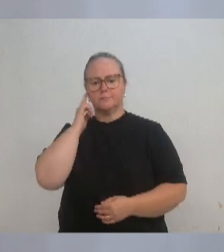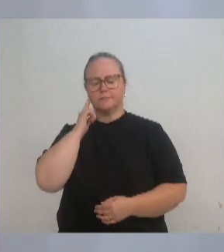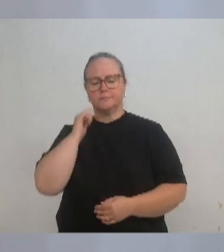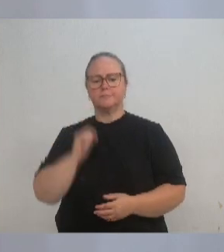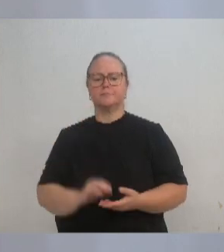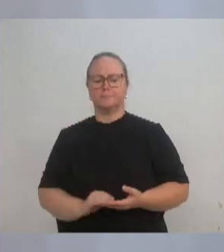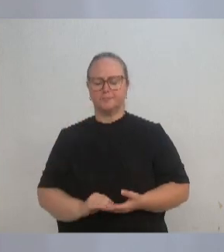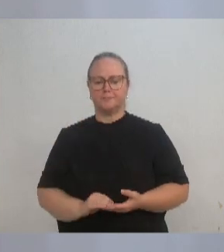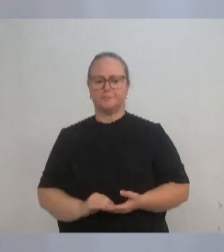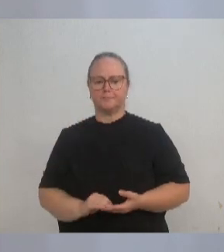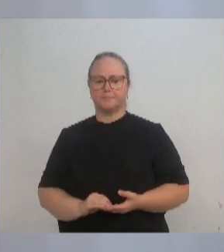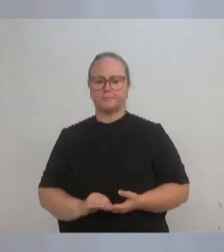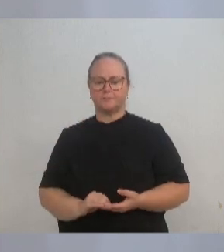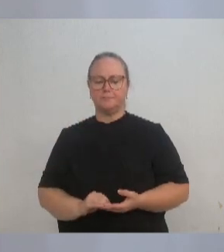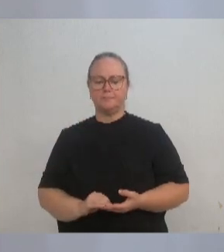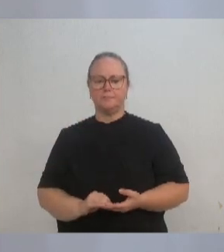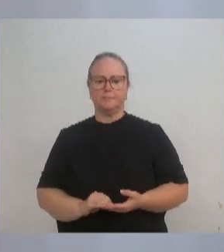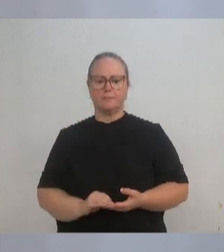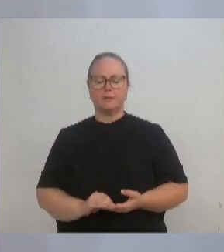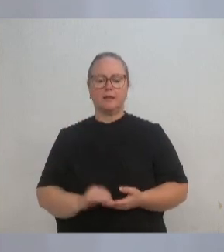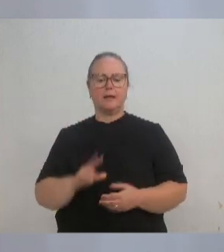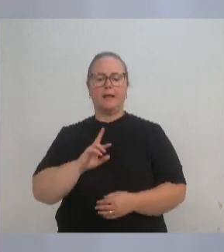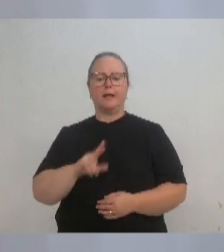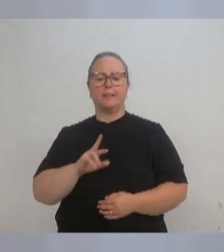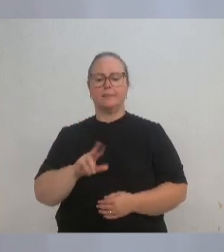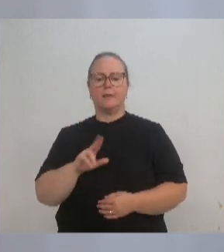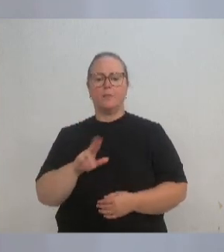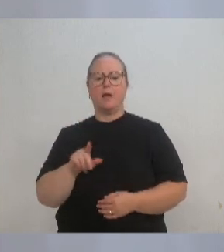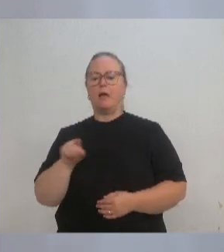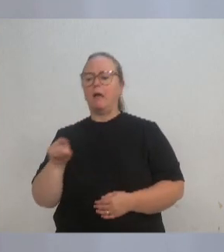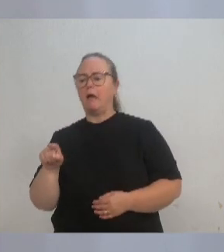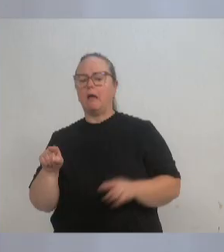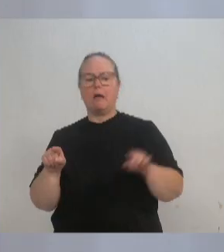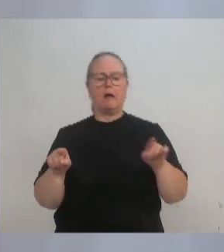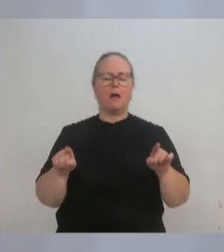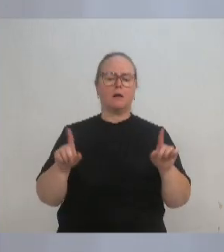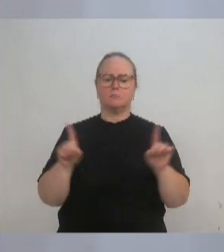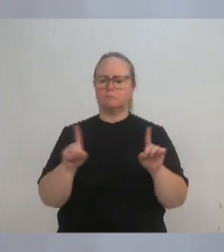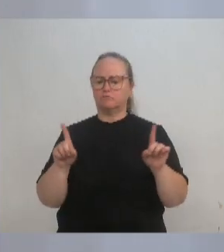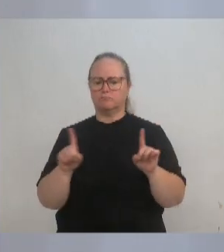deixar bem claro aqui, eu não estou apontando nem para A e nem para B. Muitas